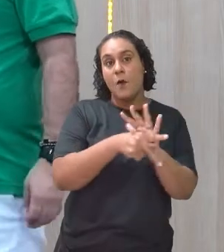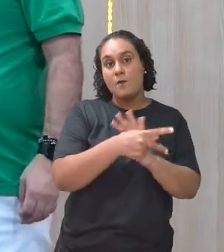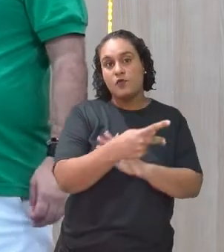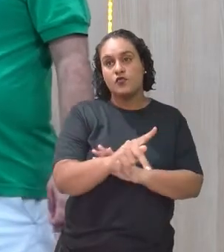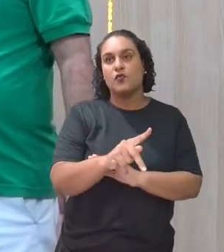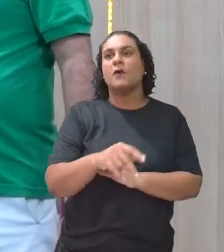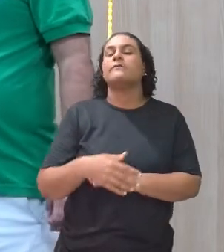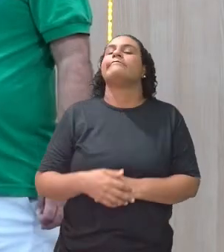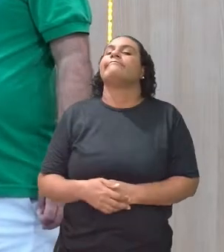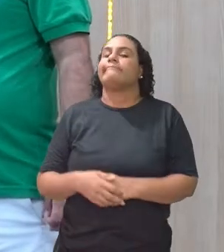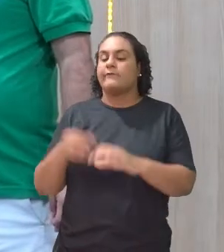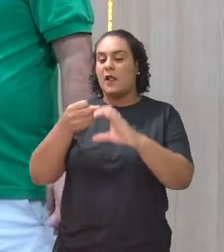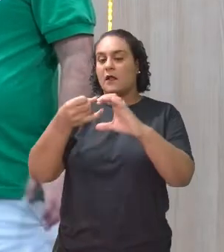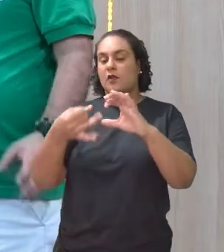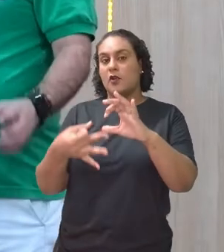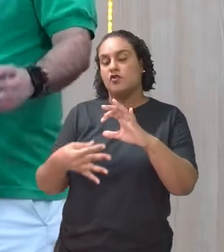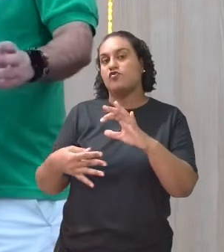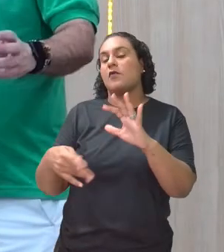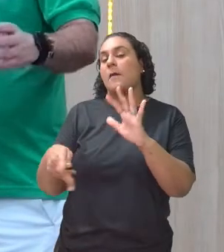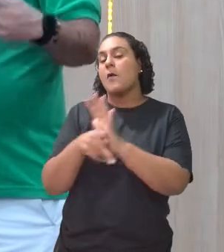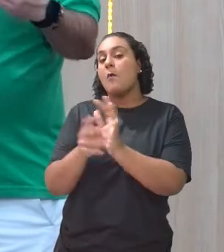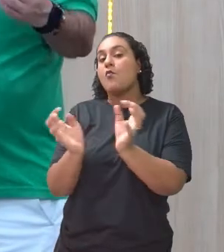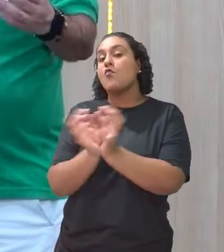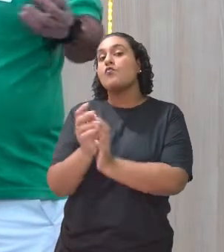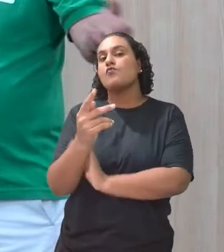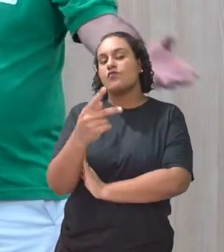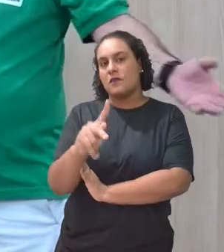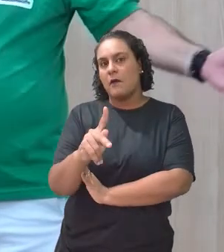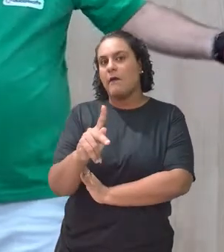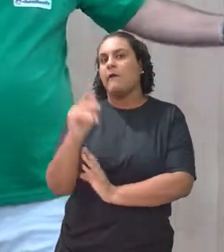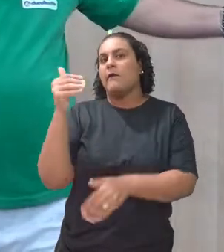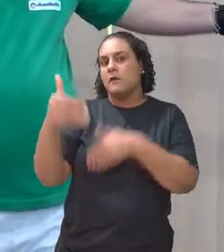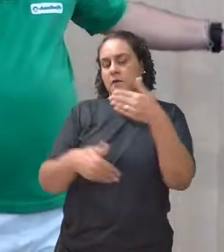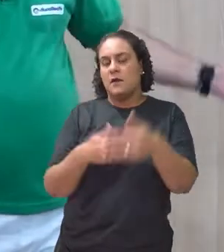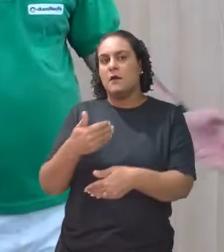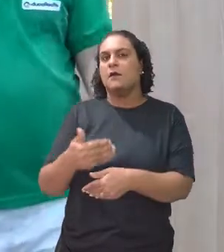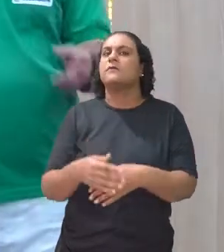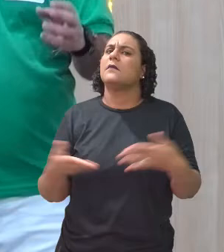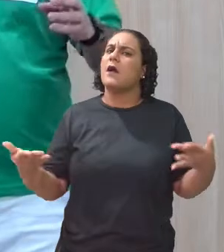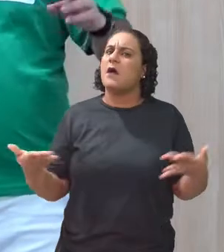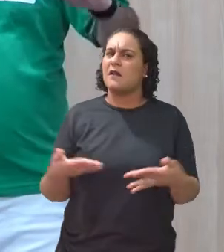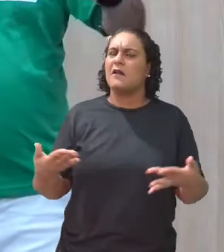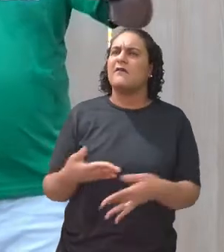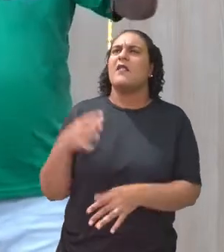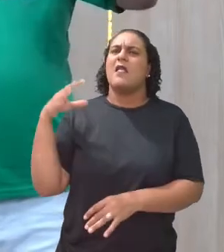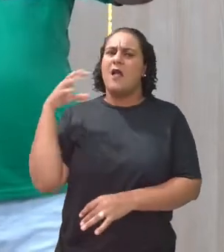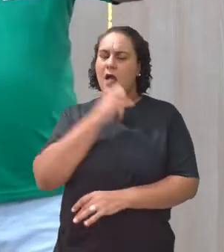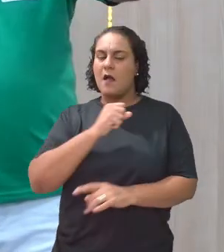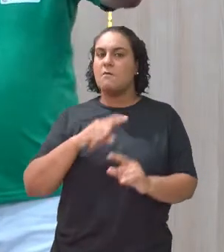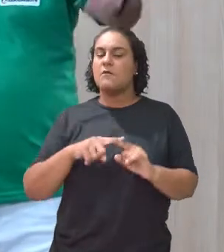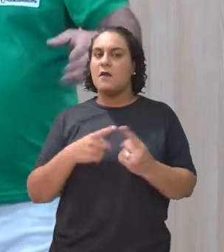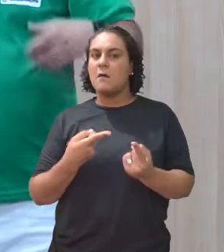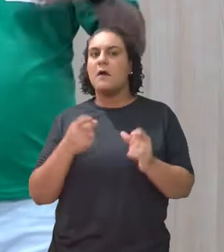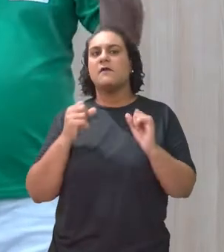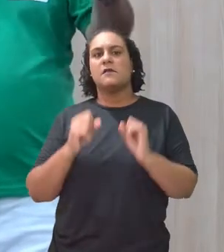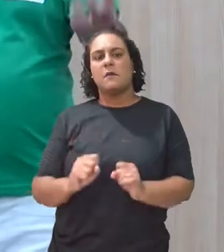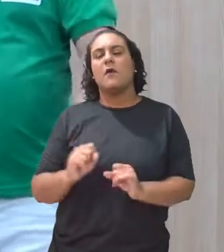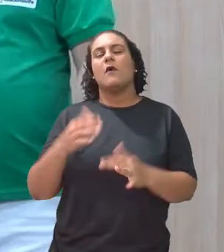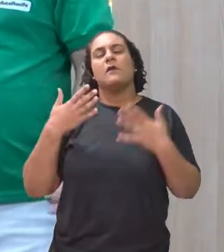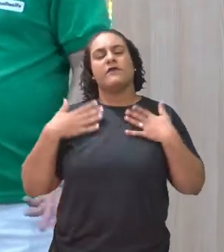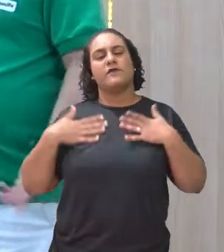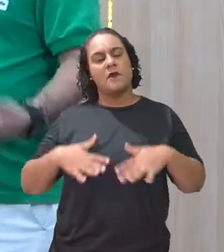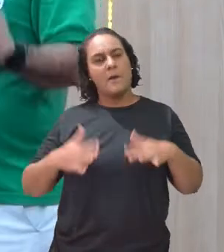características da sua turma, ok? Então, lógico, aqui a gente faz meio corrido. Vocês podem fazer isso com mais